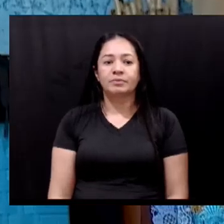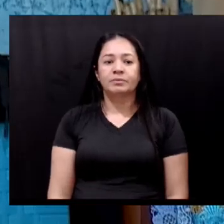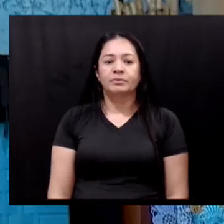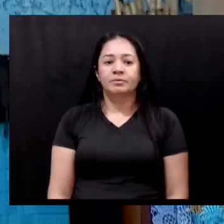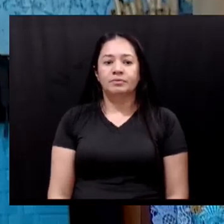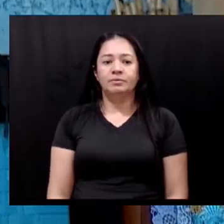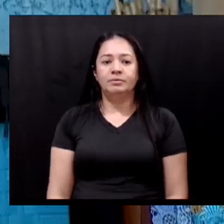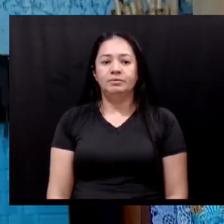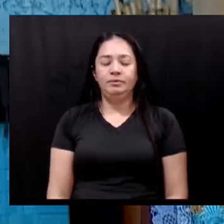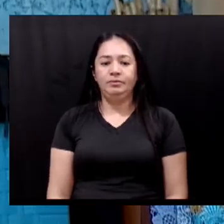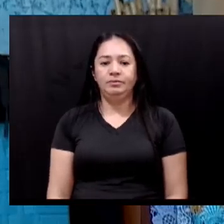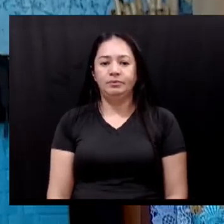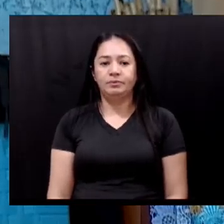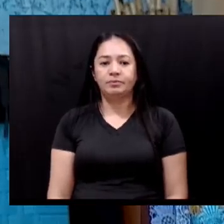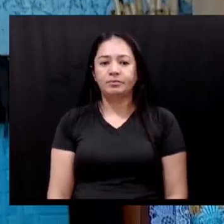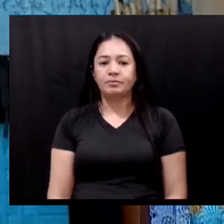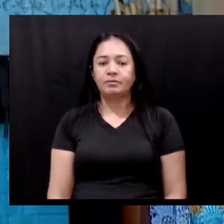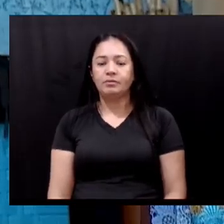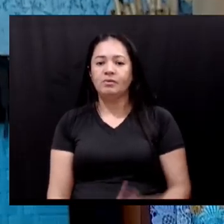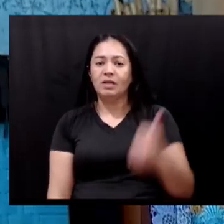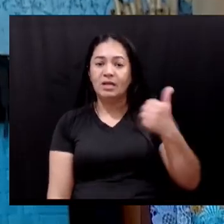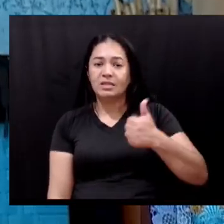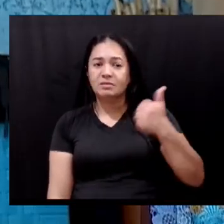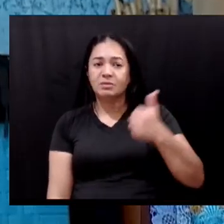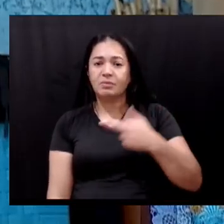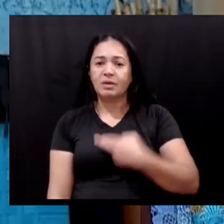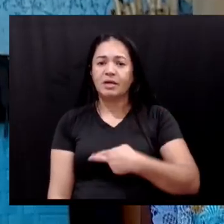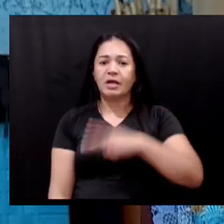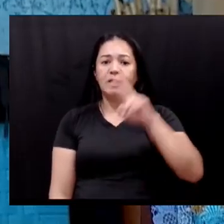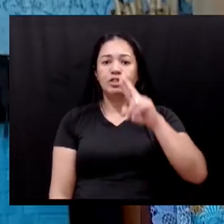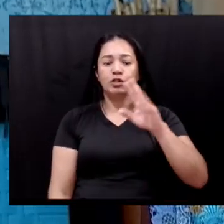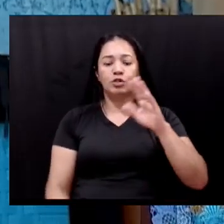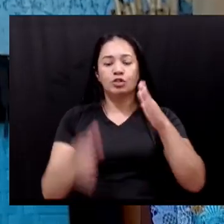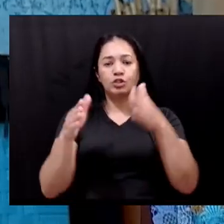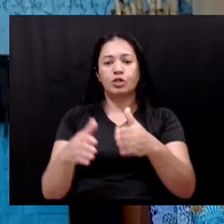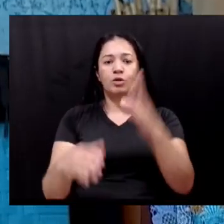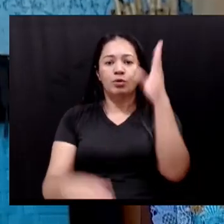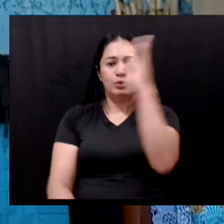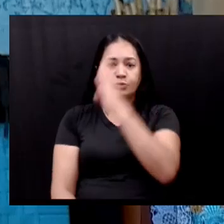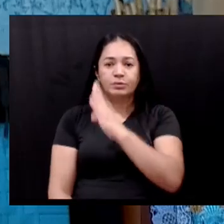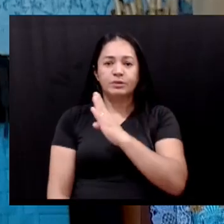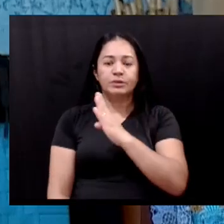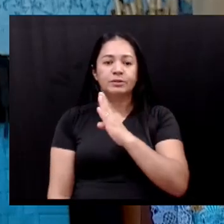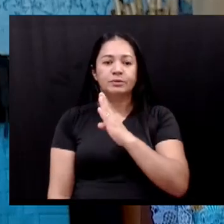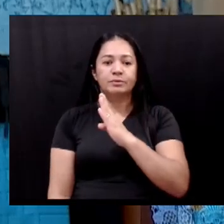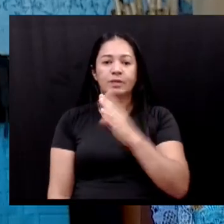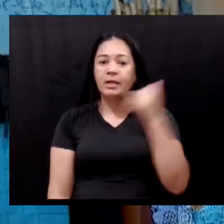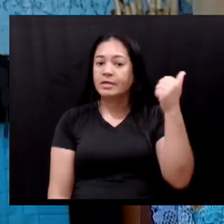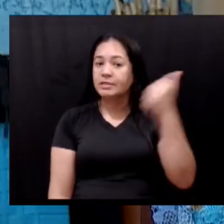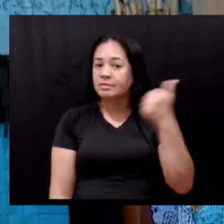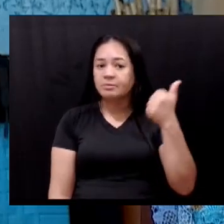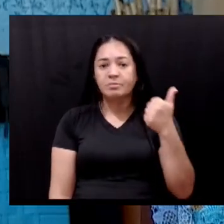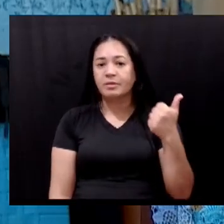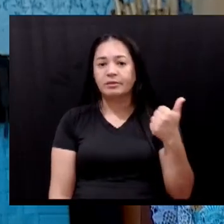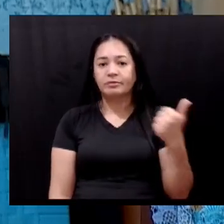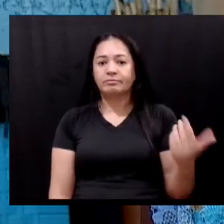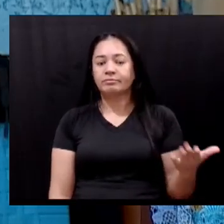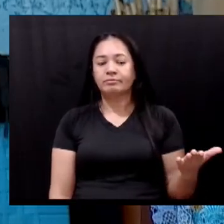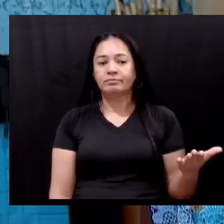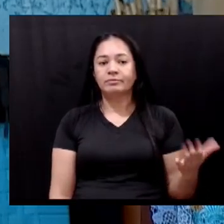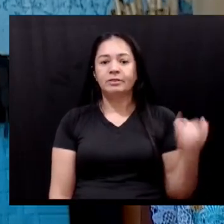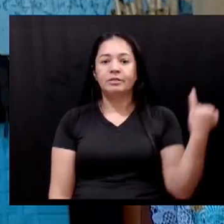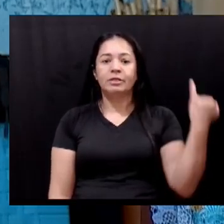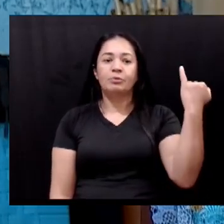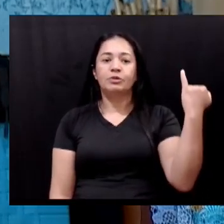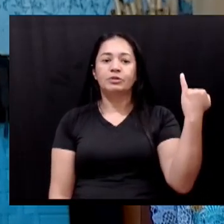Das primeiras religiões aqui chegadas aqui no Brasil. As primeiras. Então, é importante e por isso tem que ter